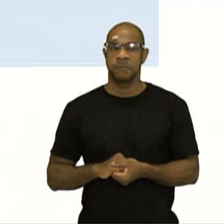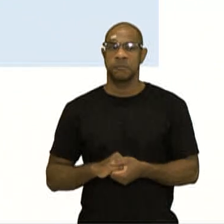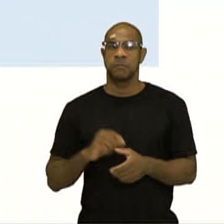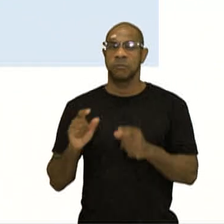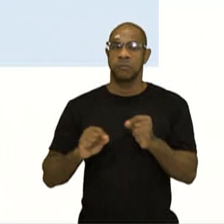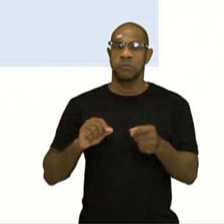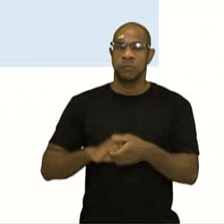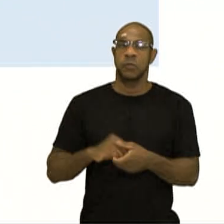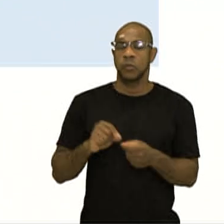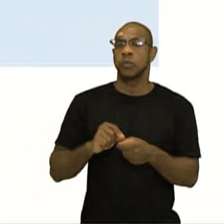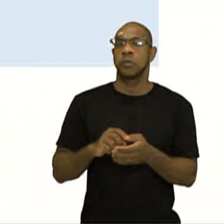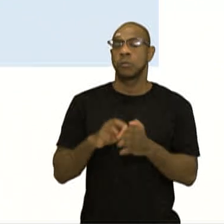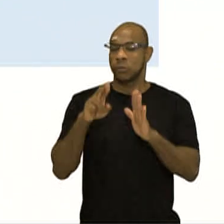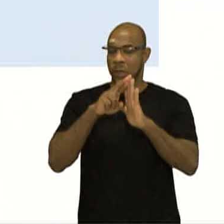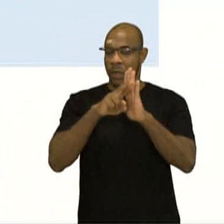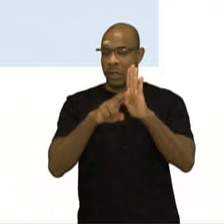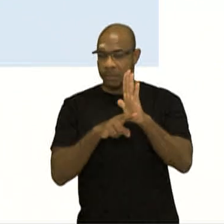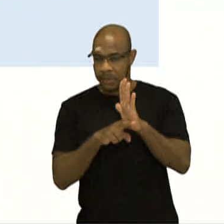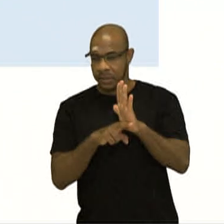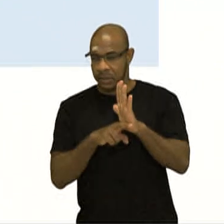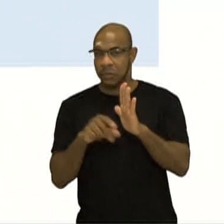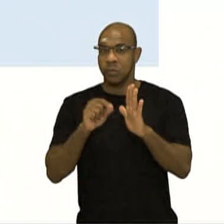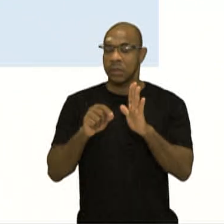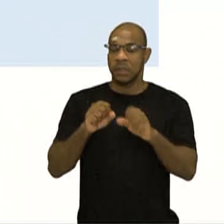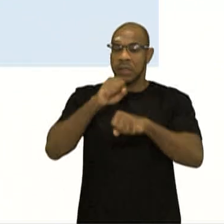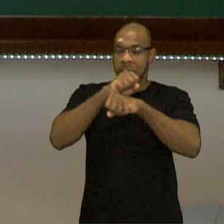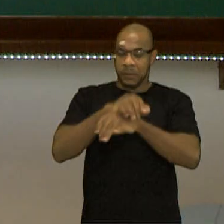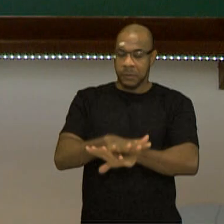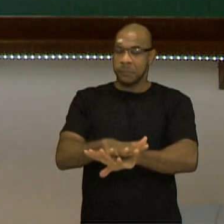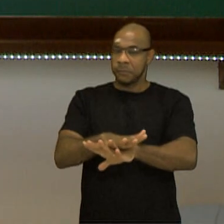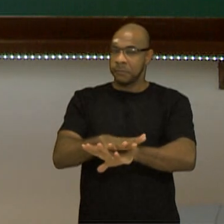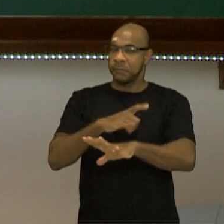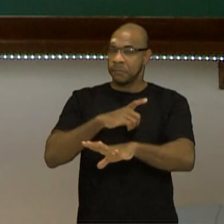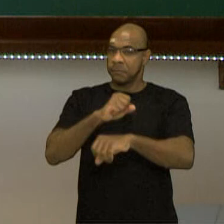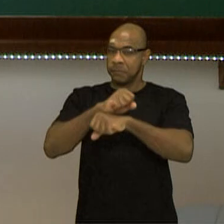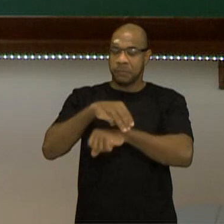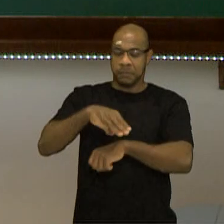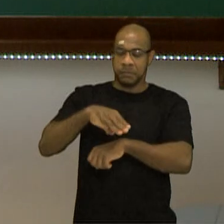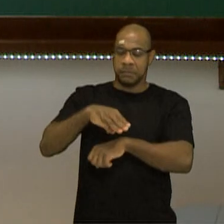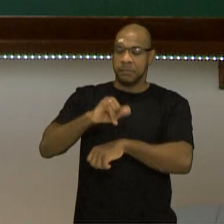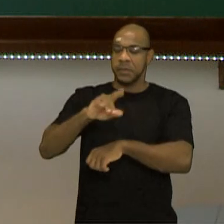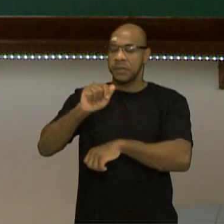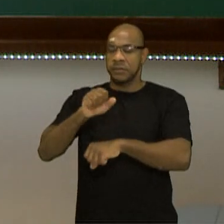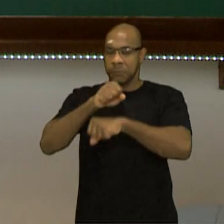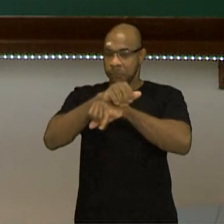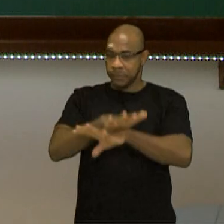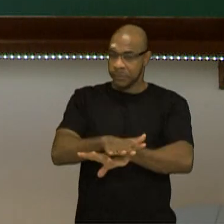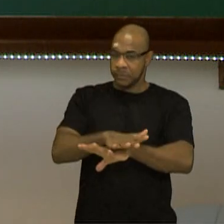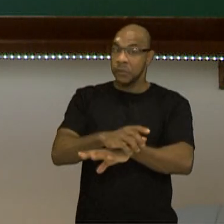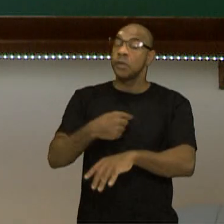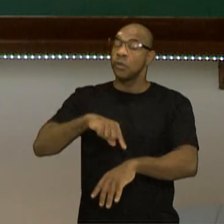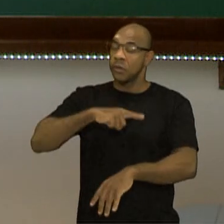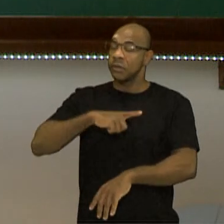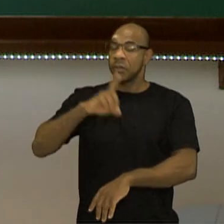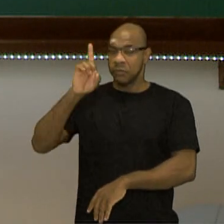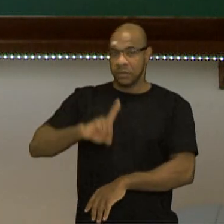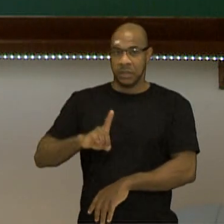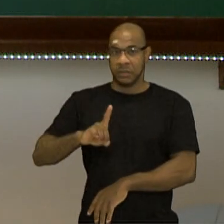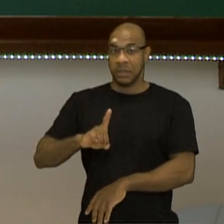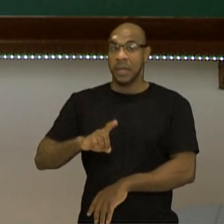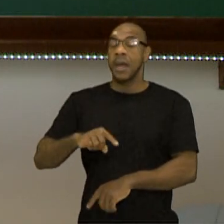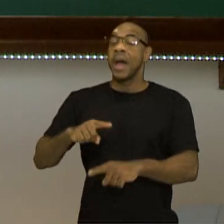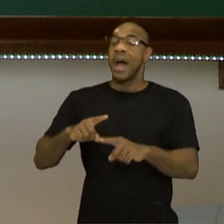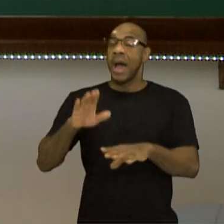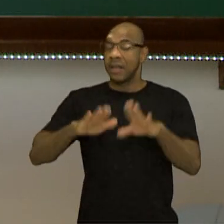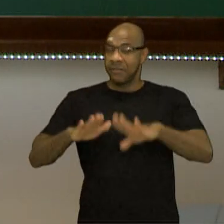ao regulatório, né, ao regulamento das mídias. Então, nós temos esse direito, mas esse direito nem sempre